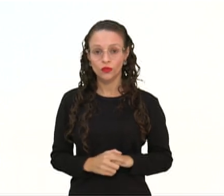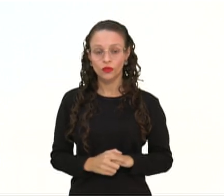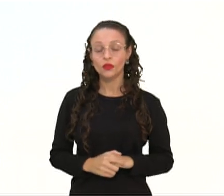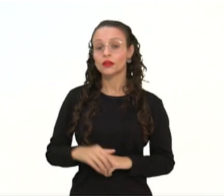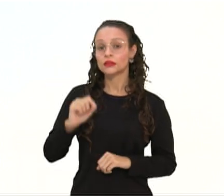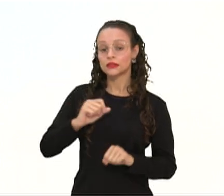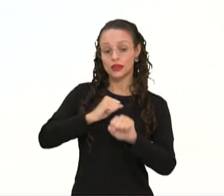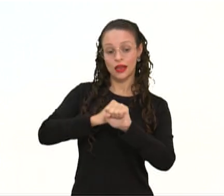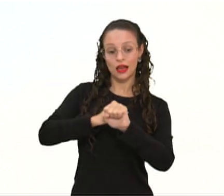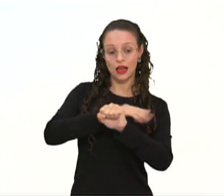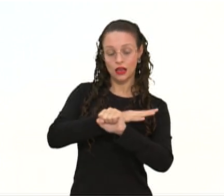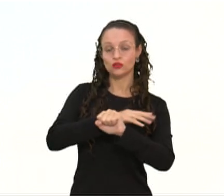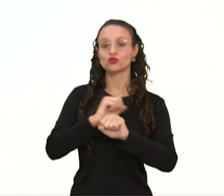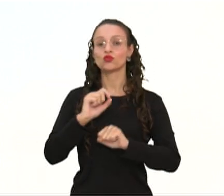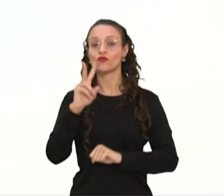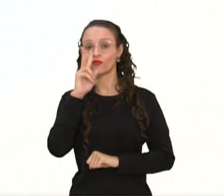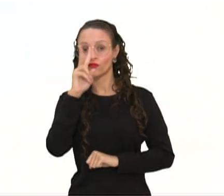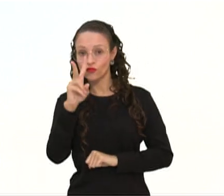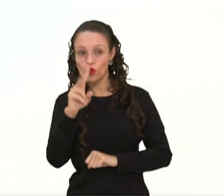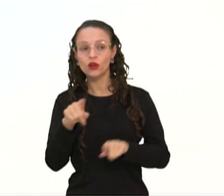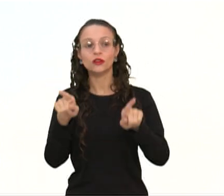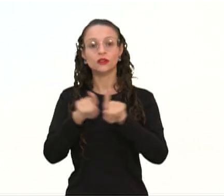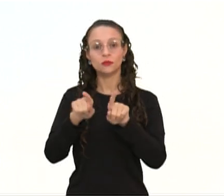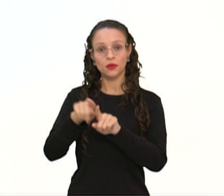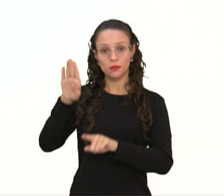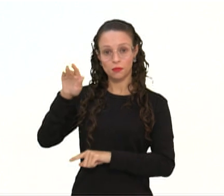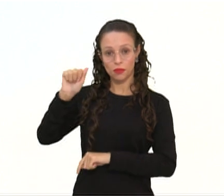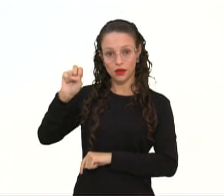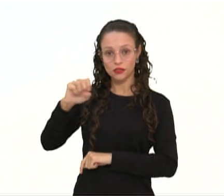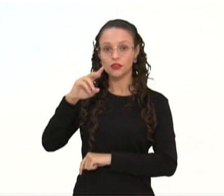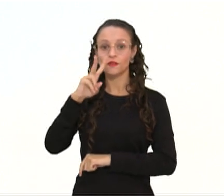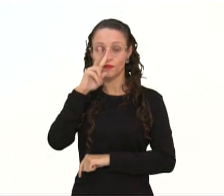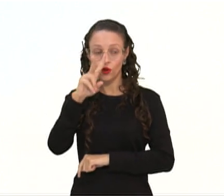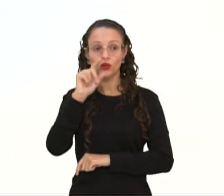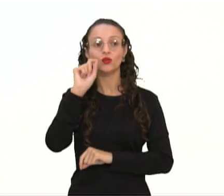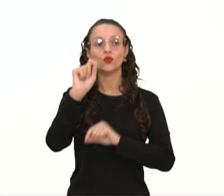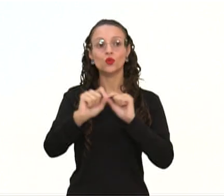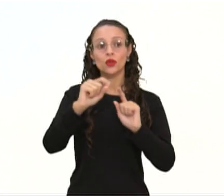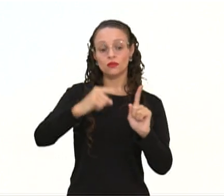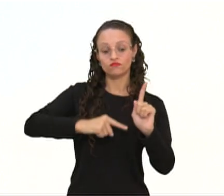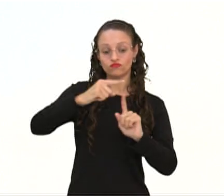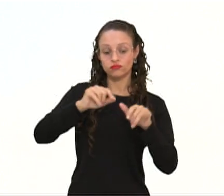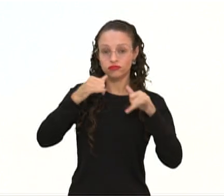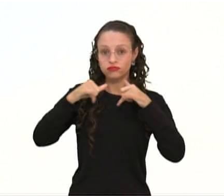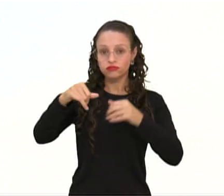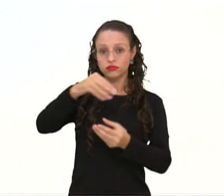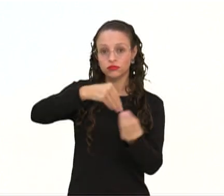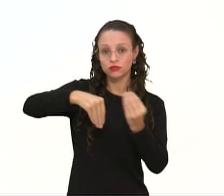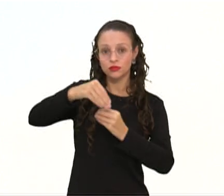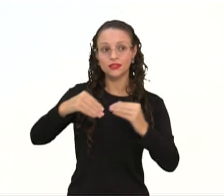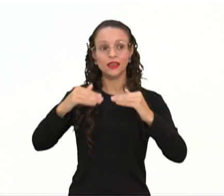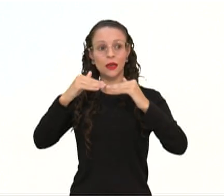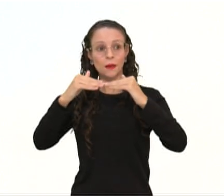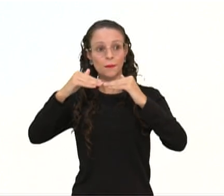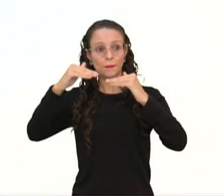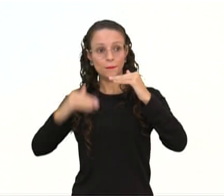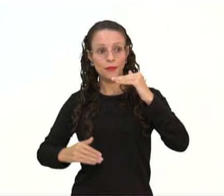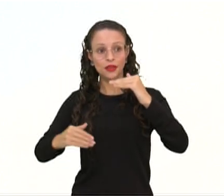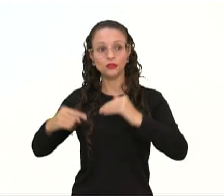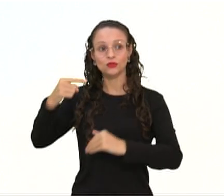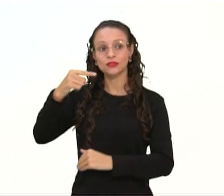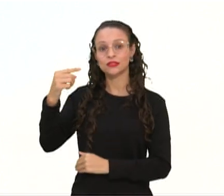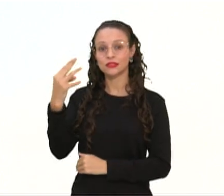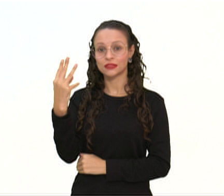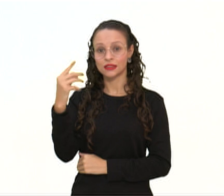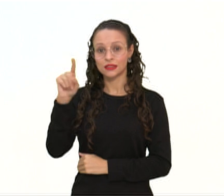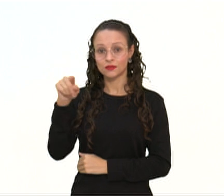bases fortes, o valor da entalpia de neutralização sempre será igual a menos 13,8 quilocalorias por